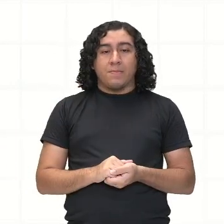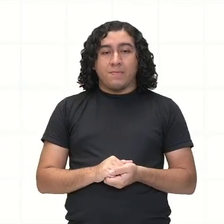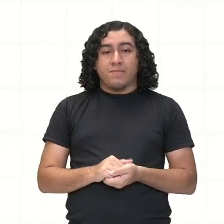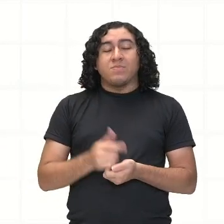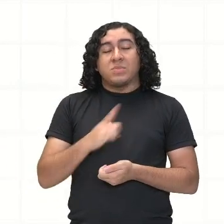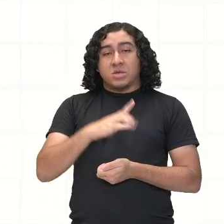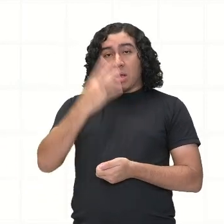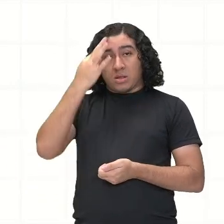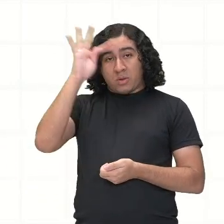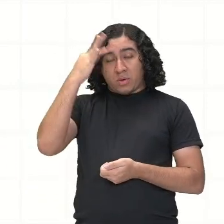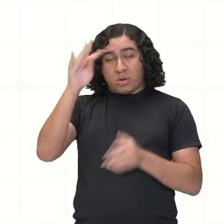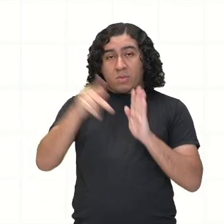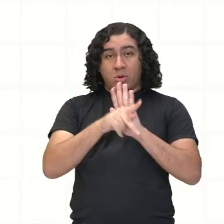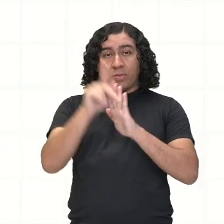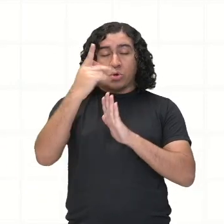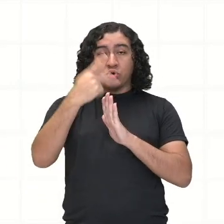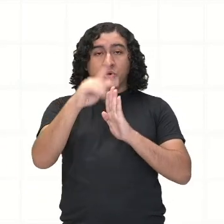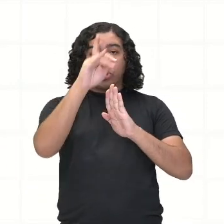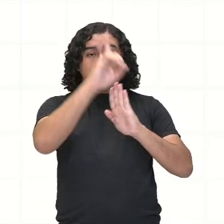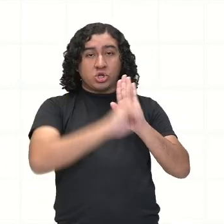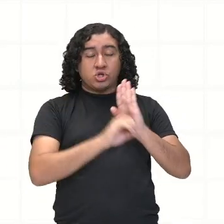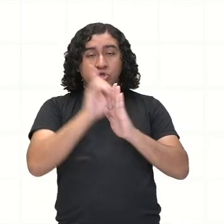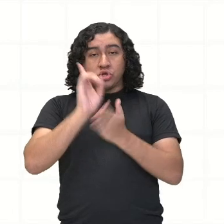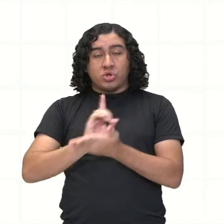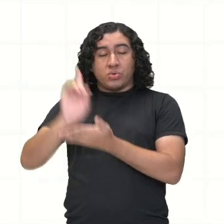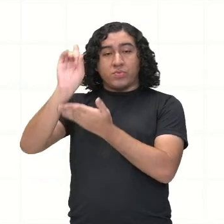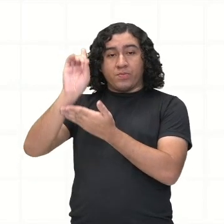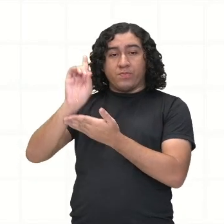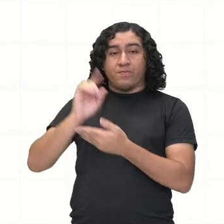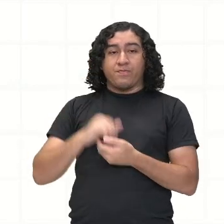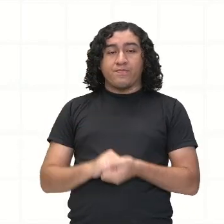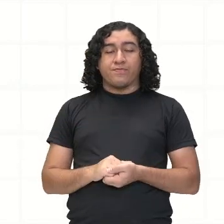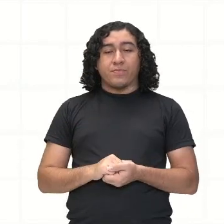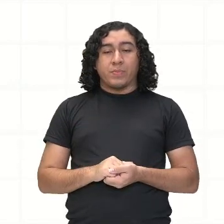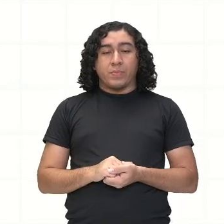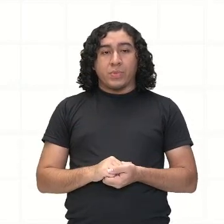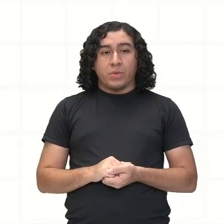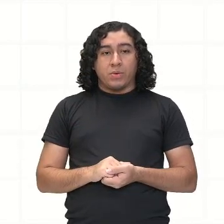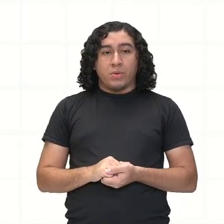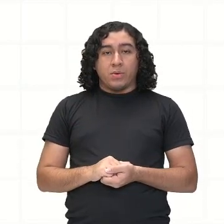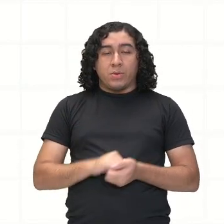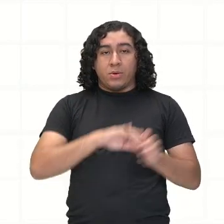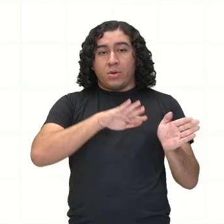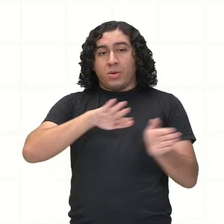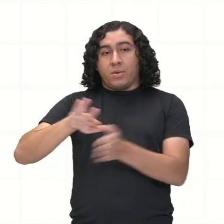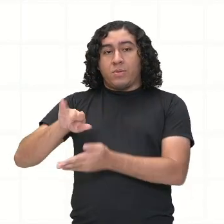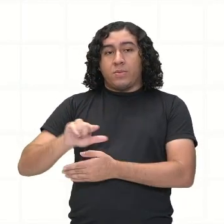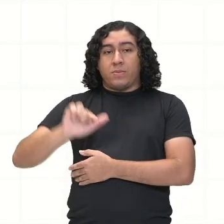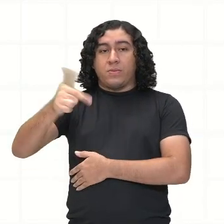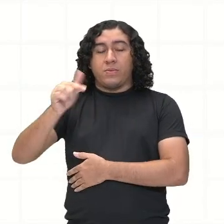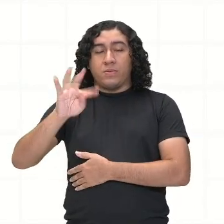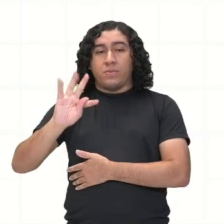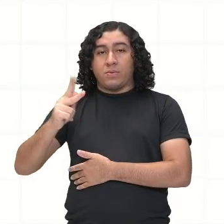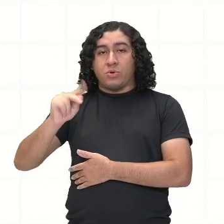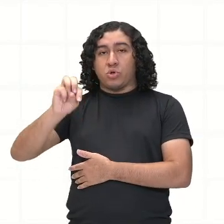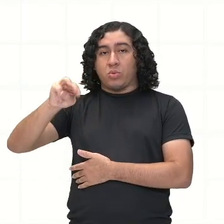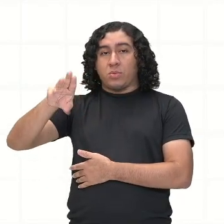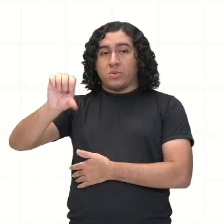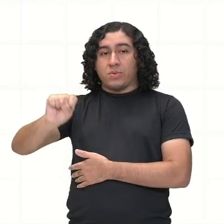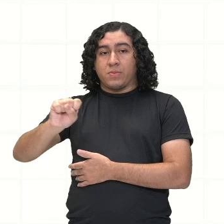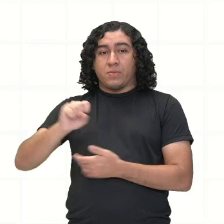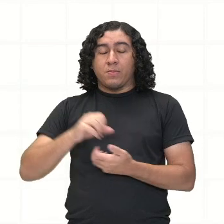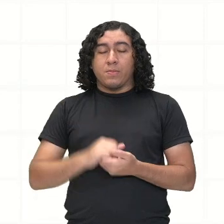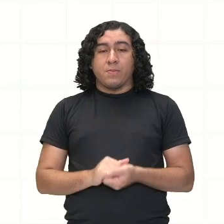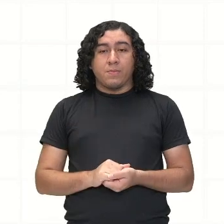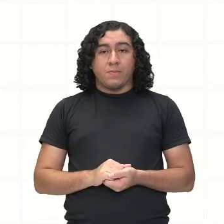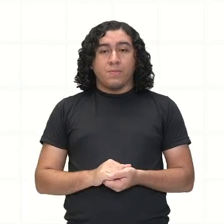por Jacques Bossuet. Nosso próximo teórico é o Thomas Hobbes. Aqui nós temos o